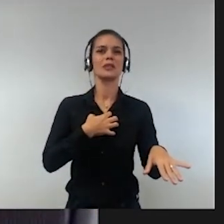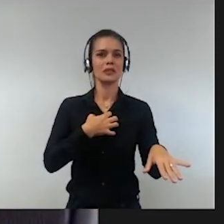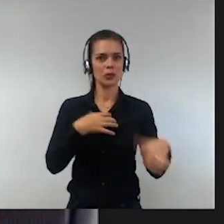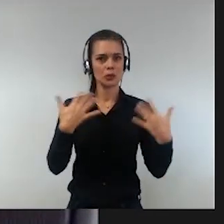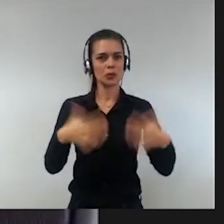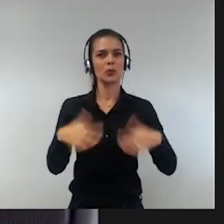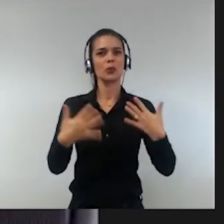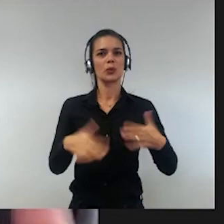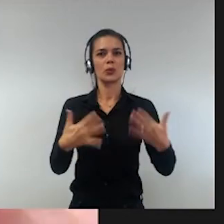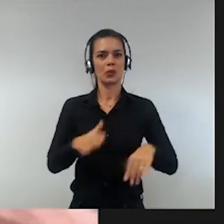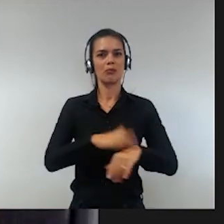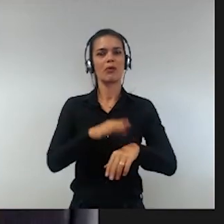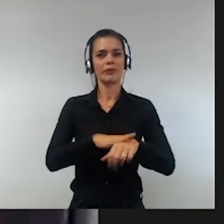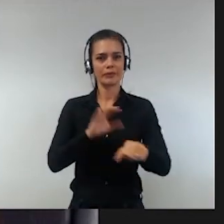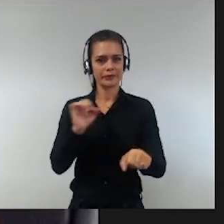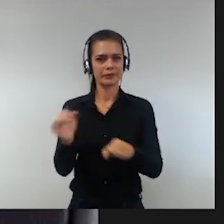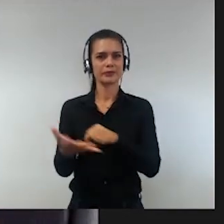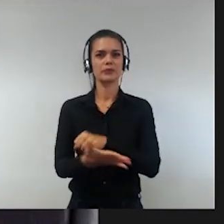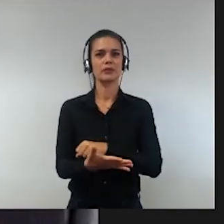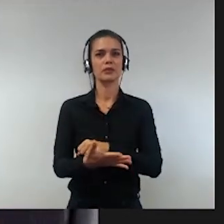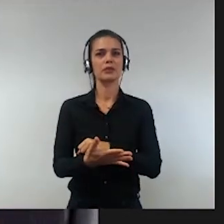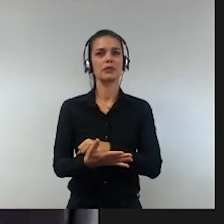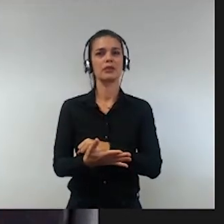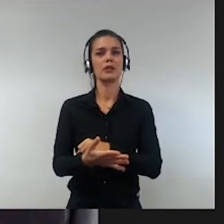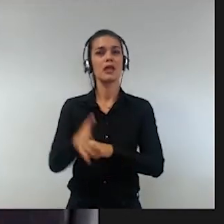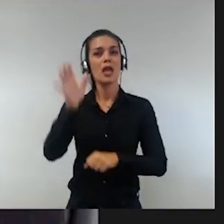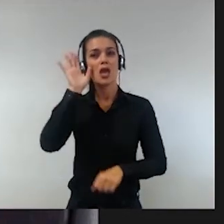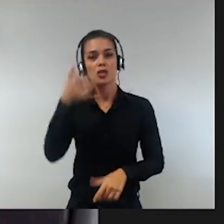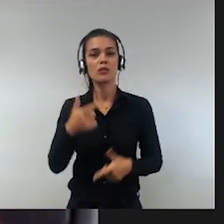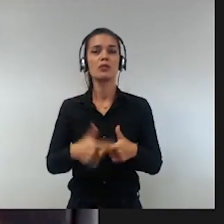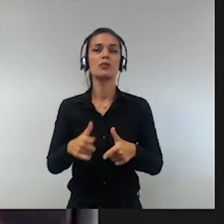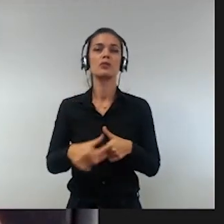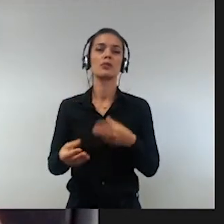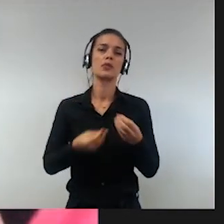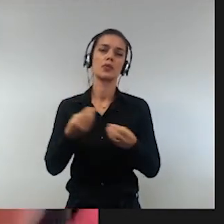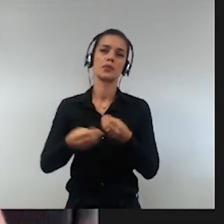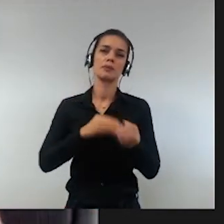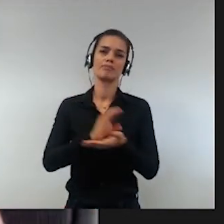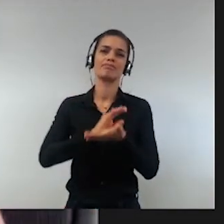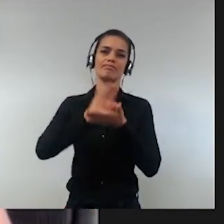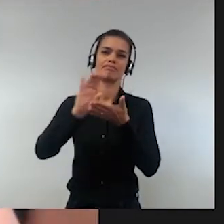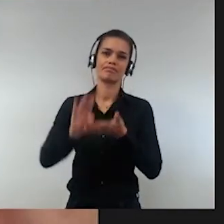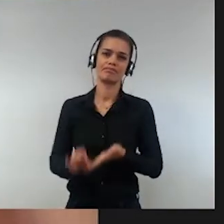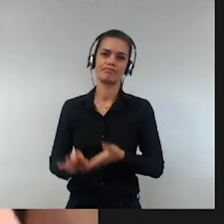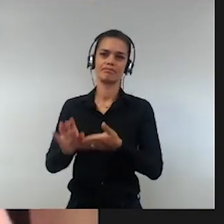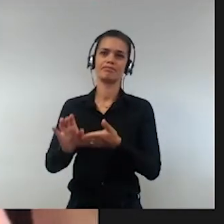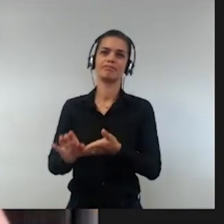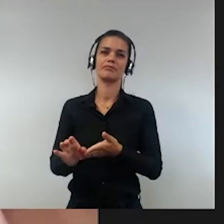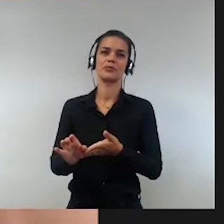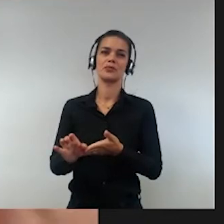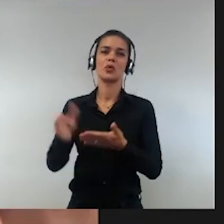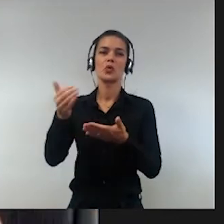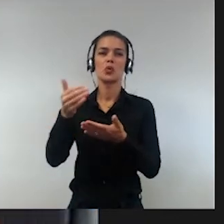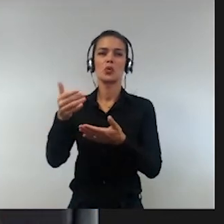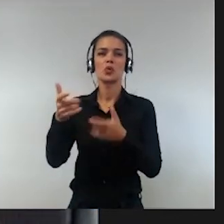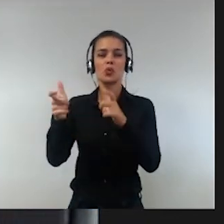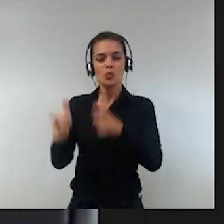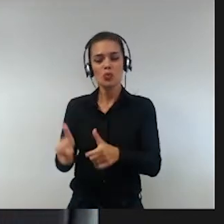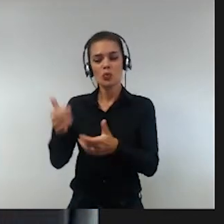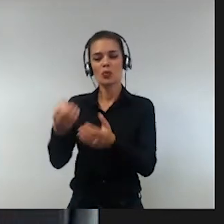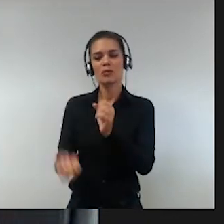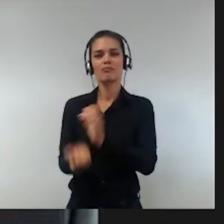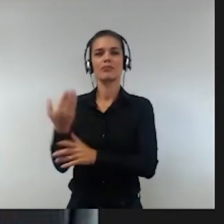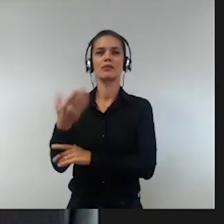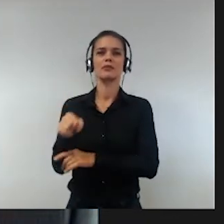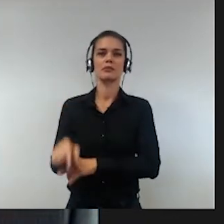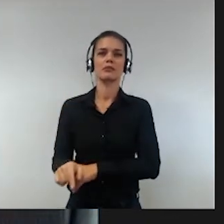a pandemia, e só vamos resolver esse problema investindo na fonte, no nascedouro desse